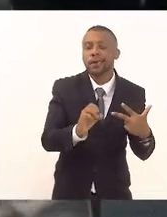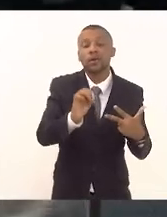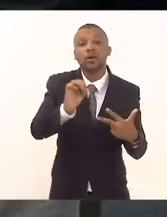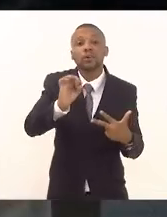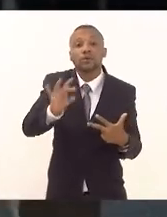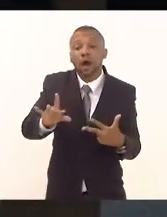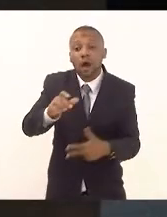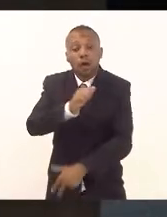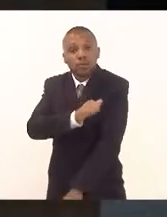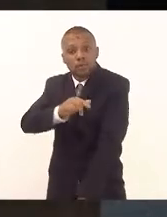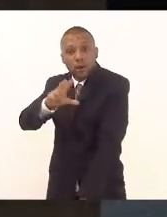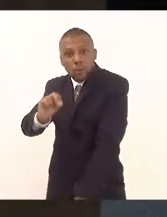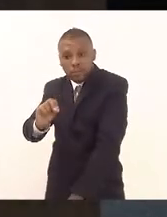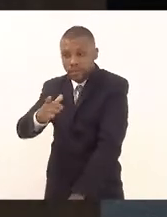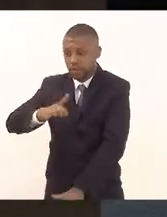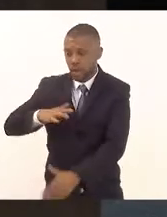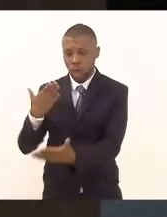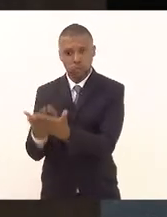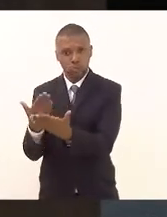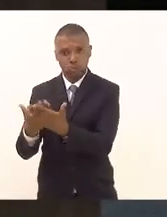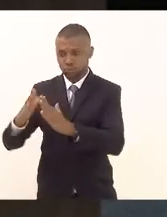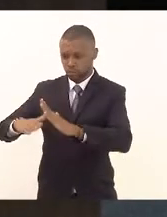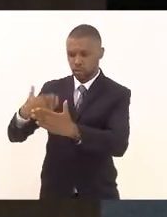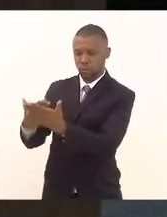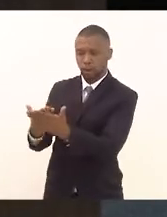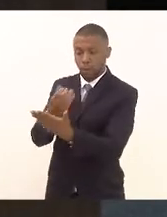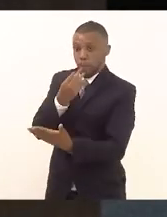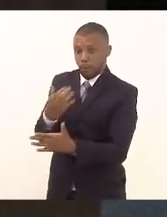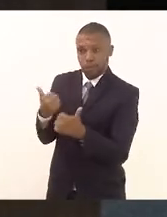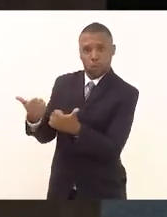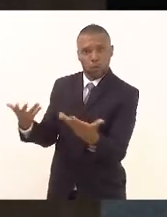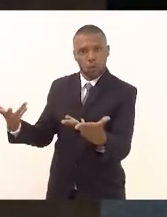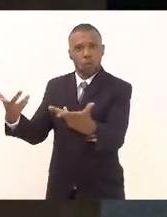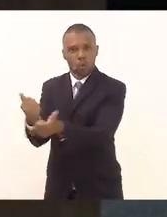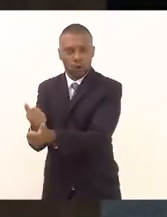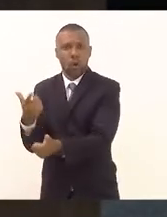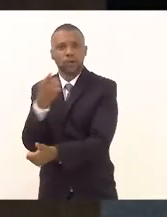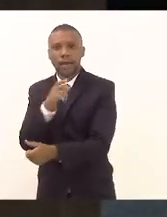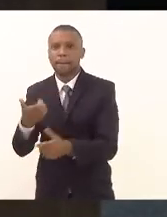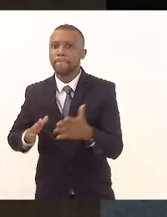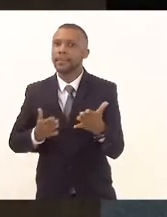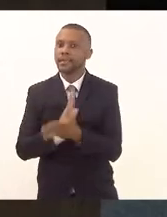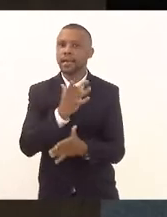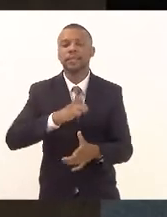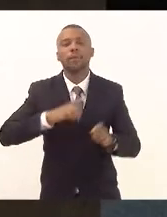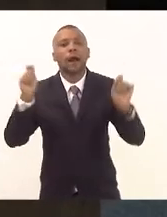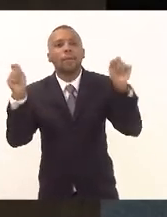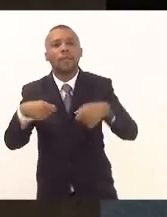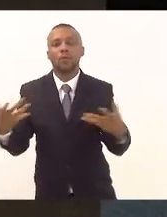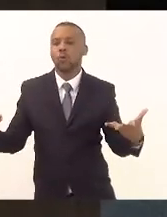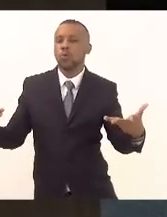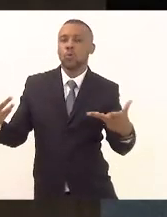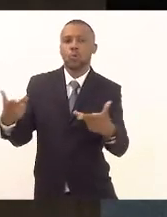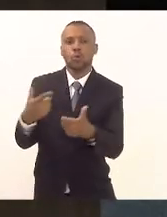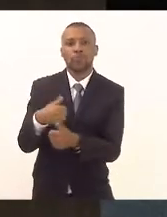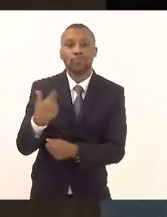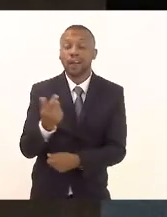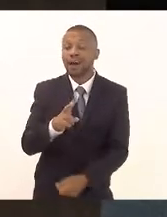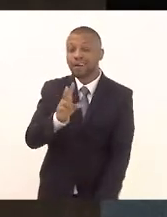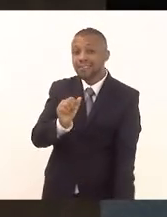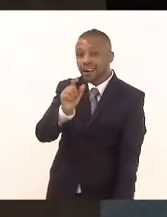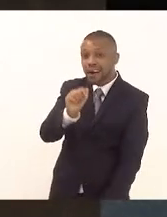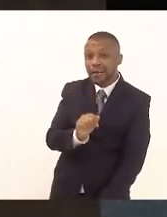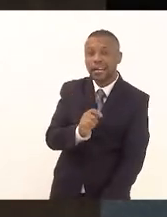escola melhorada que consegue passar no Enem, com a capacidade mais elevada, mais estudada. E acaba essas vagas também